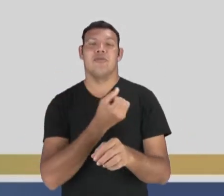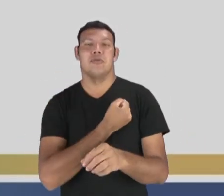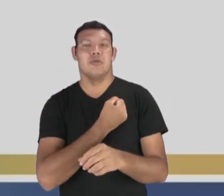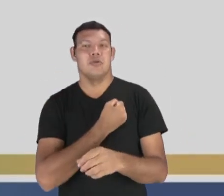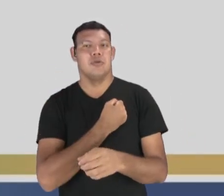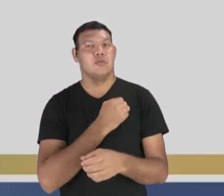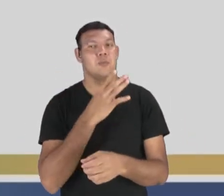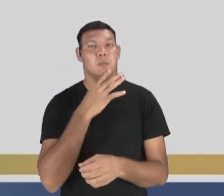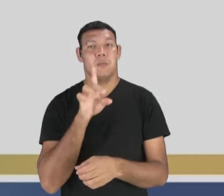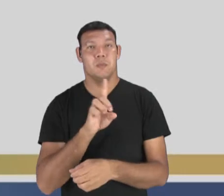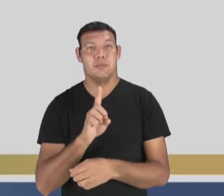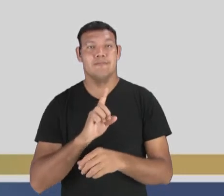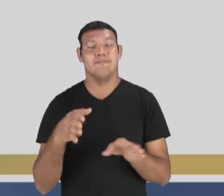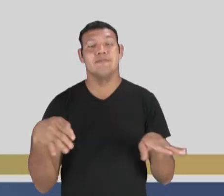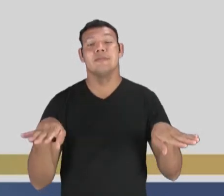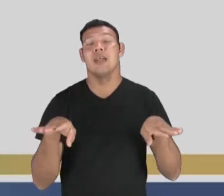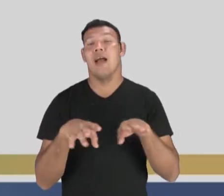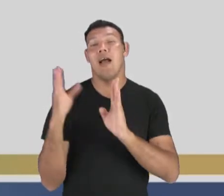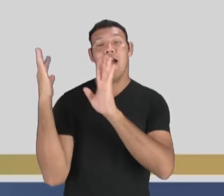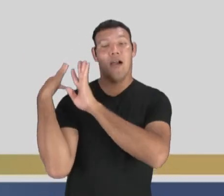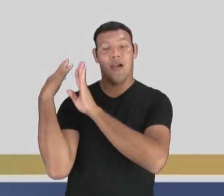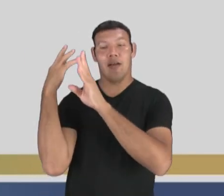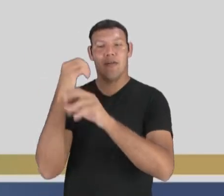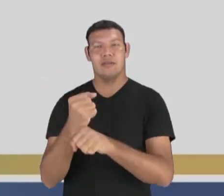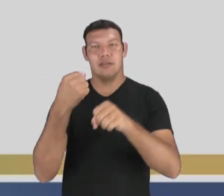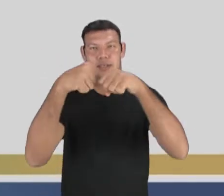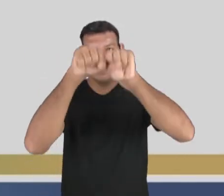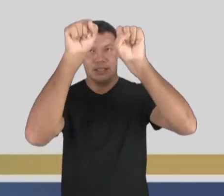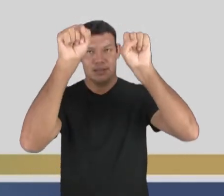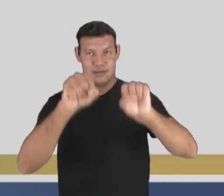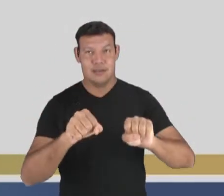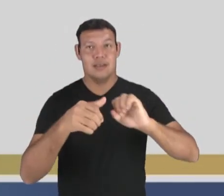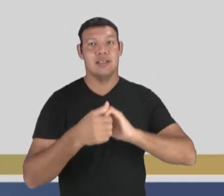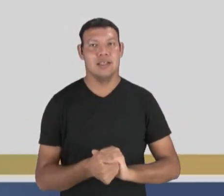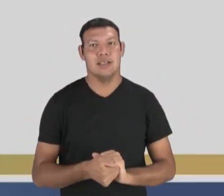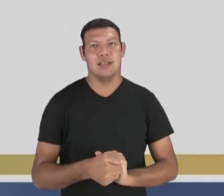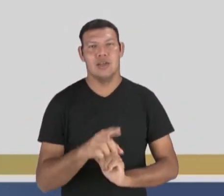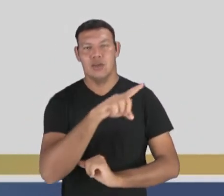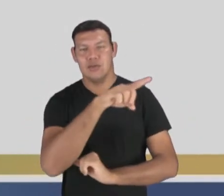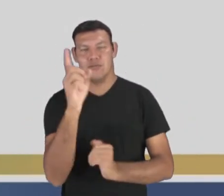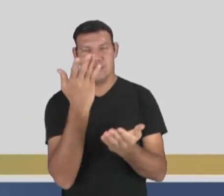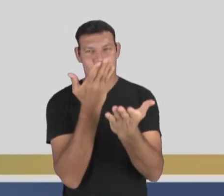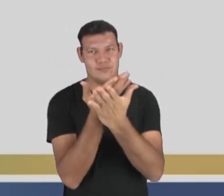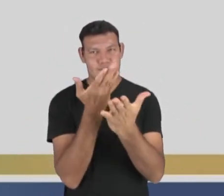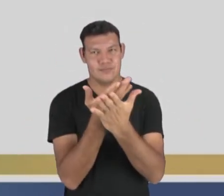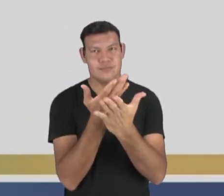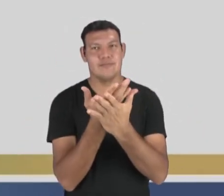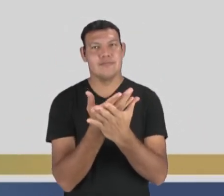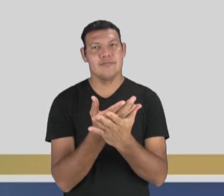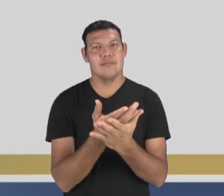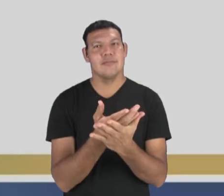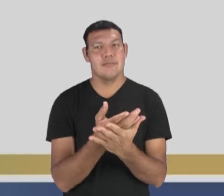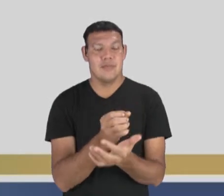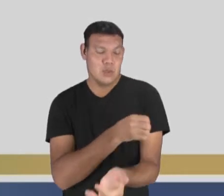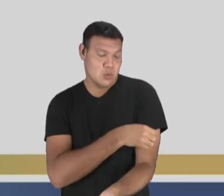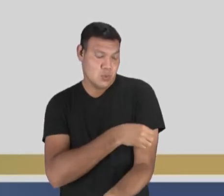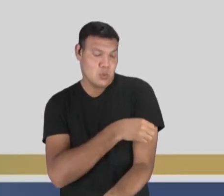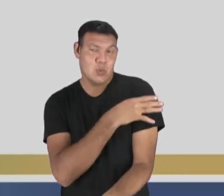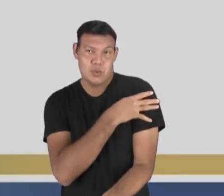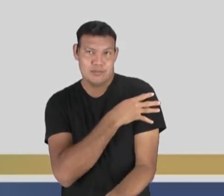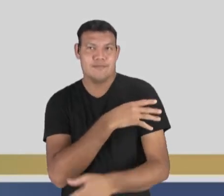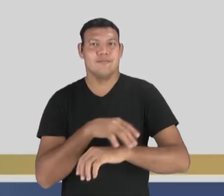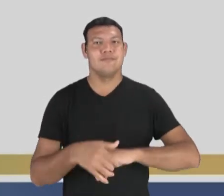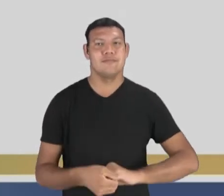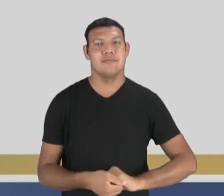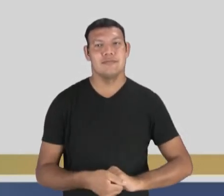vão perceber aí que nós vamos relembrar um pouco de sistema onde vocês já estudaram lá no ensino fundamental,